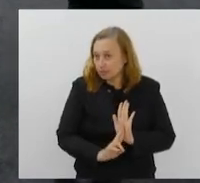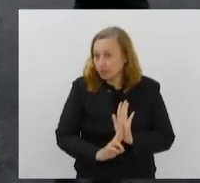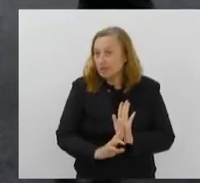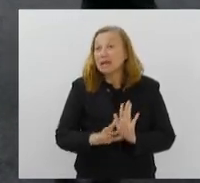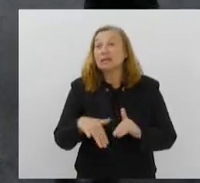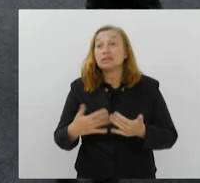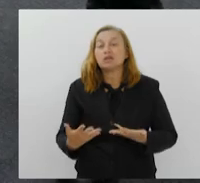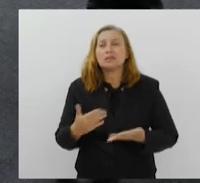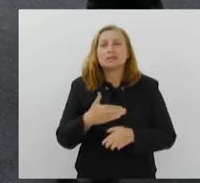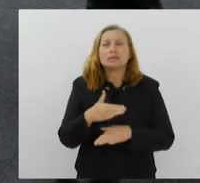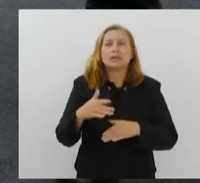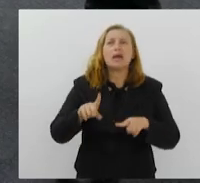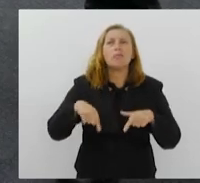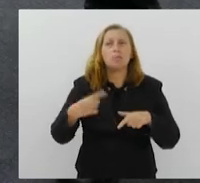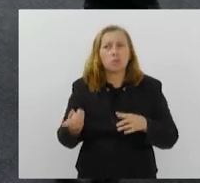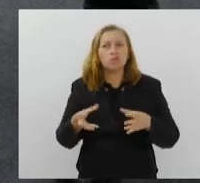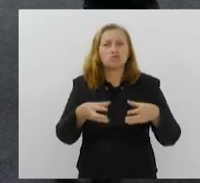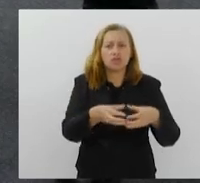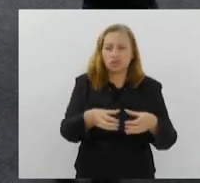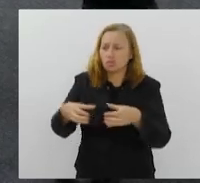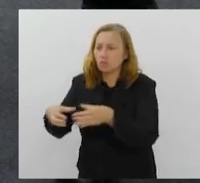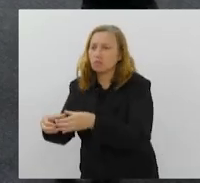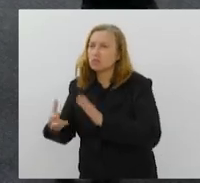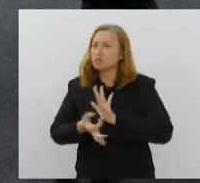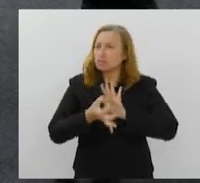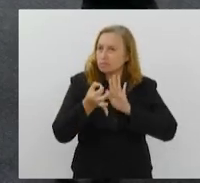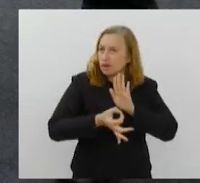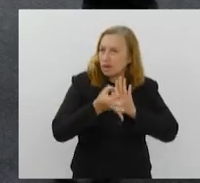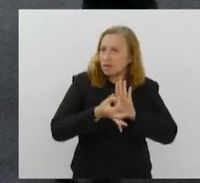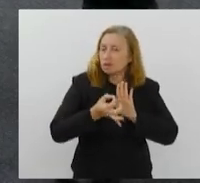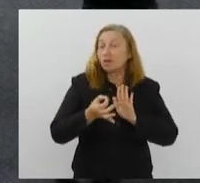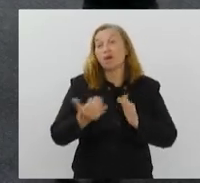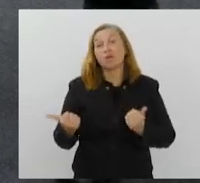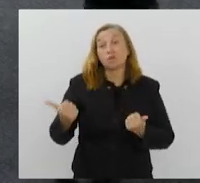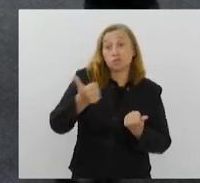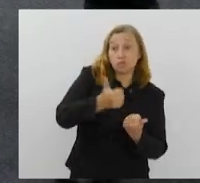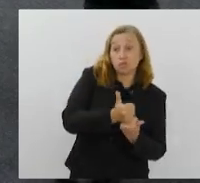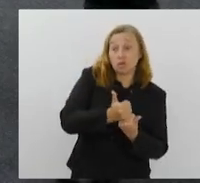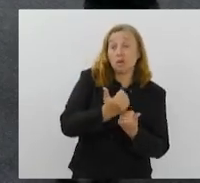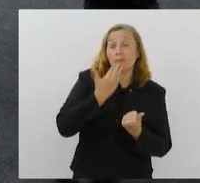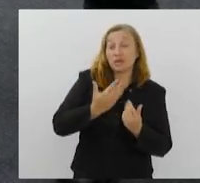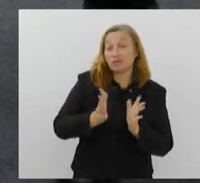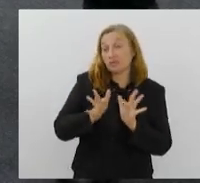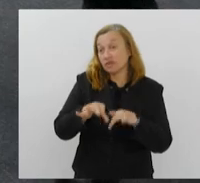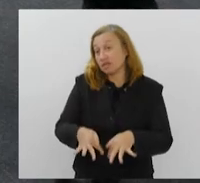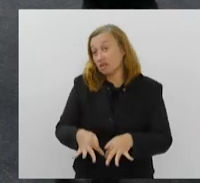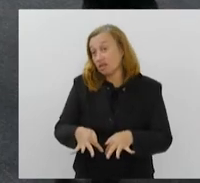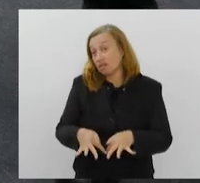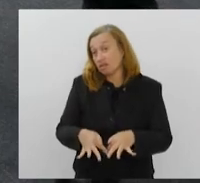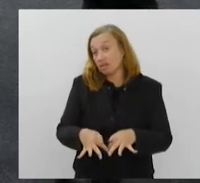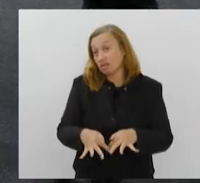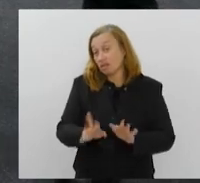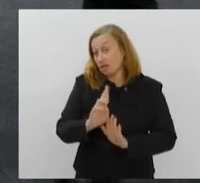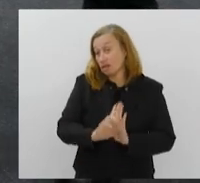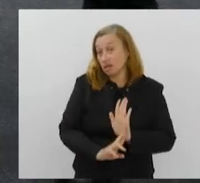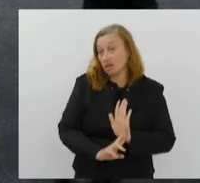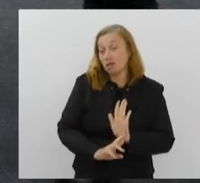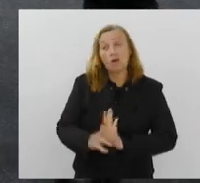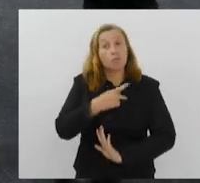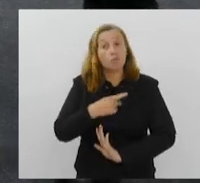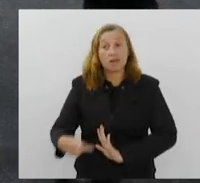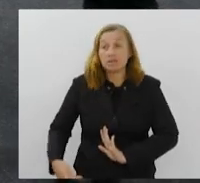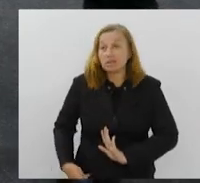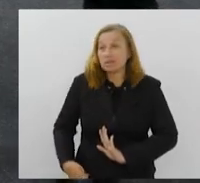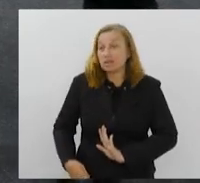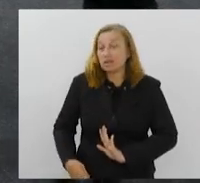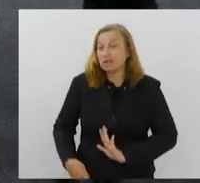Ora, depois das comissões darem os pareceres, vi um substitutivo com forma final de redação, o presidente tem